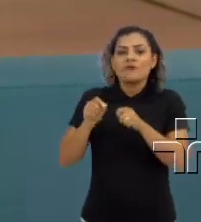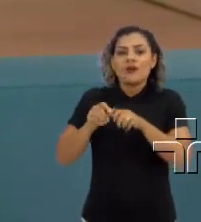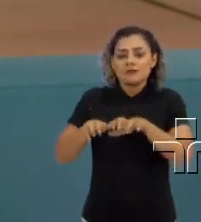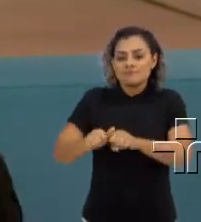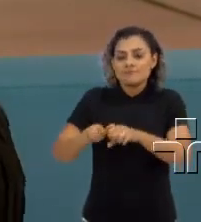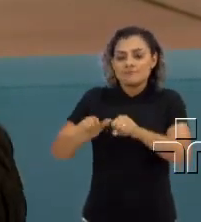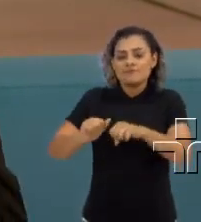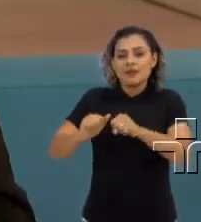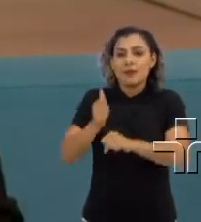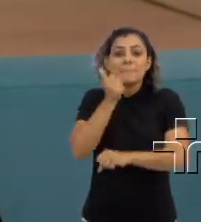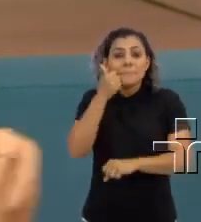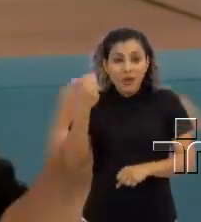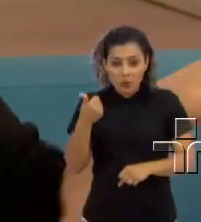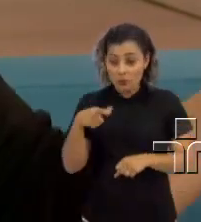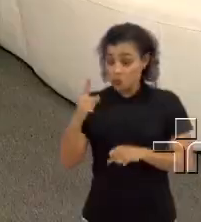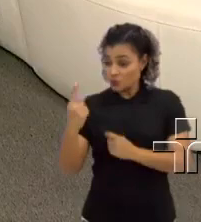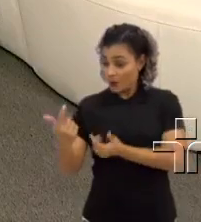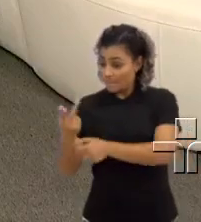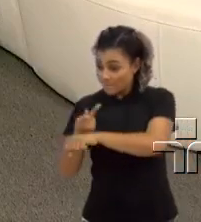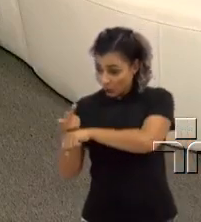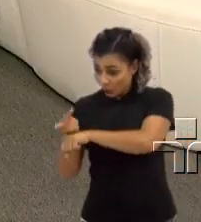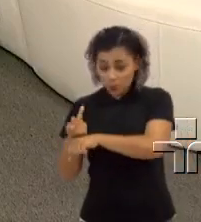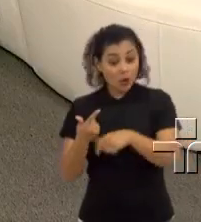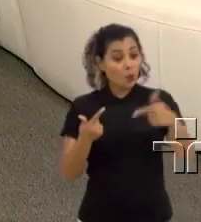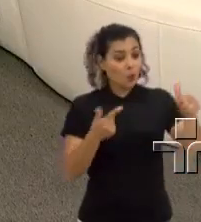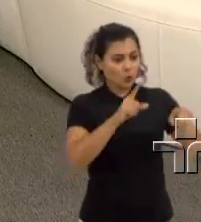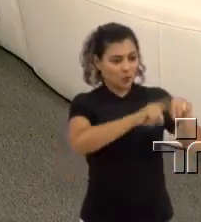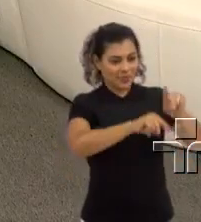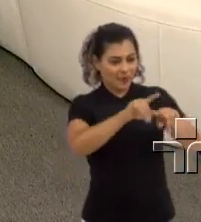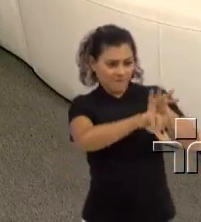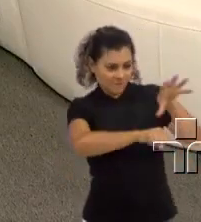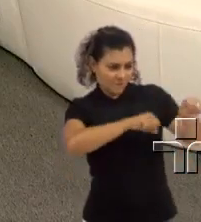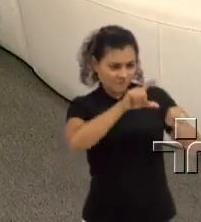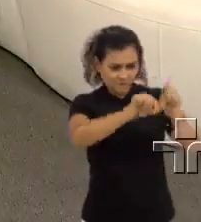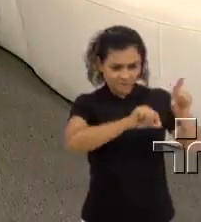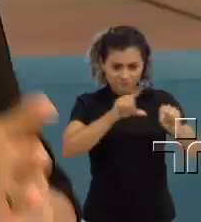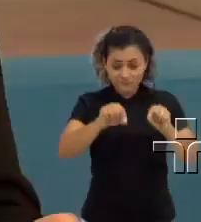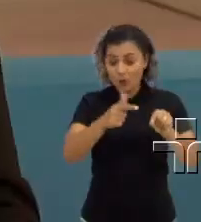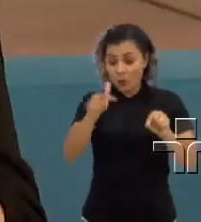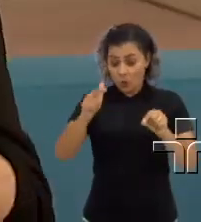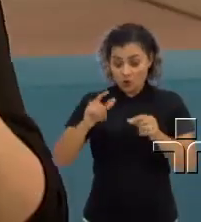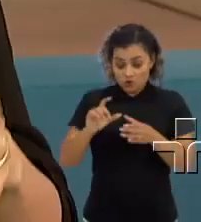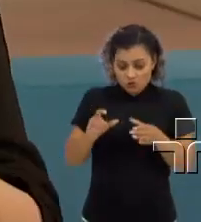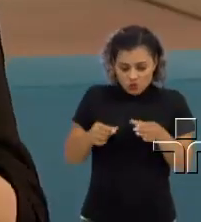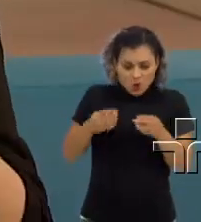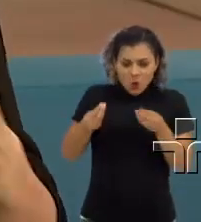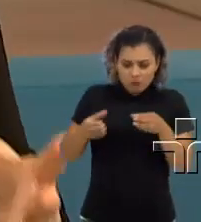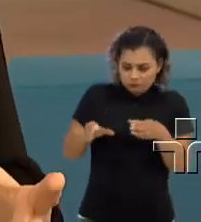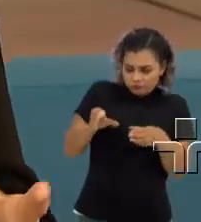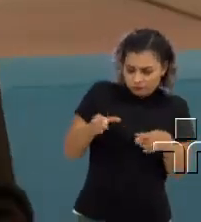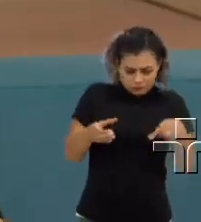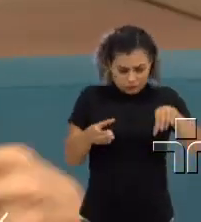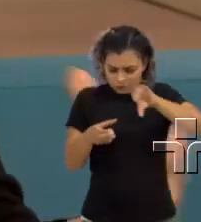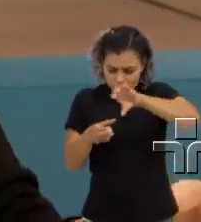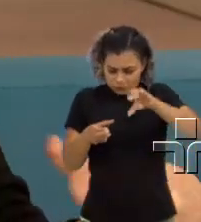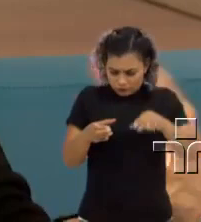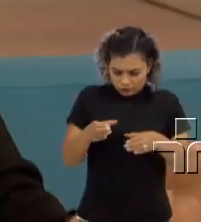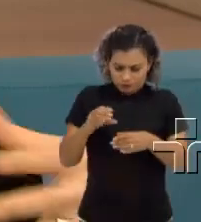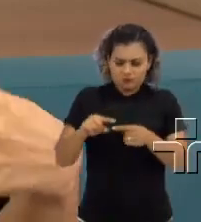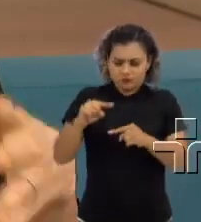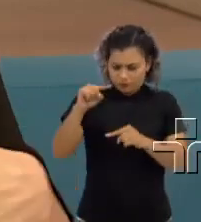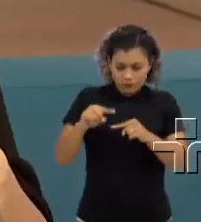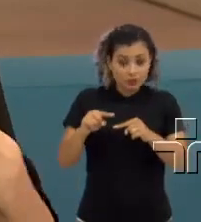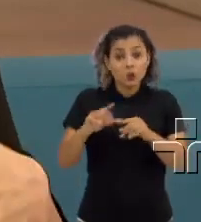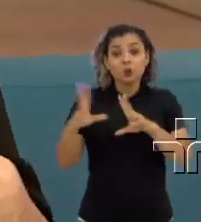É, um pode procurar, outro pode pegar os ingredientes, outro vai medindo. A gente está lá com o iPad, com o celular, mas está todo